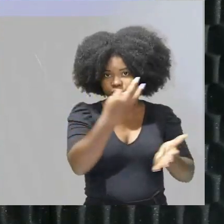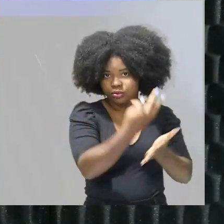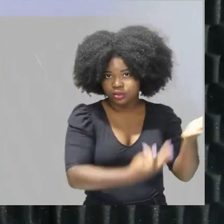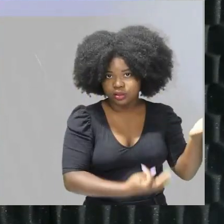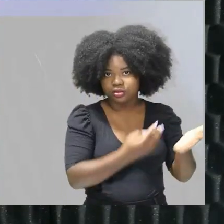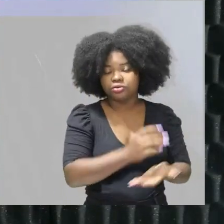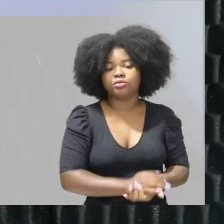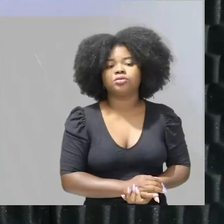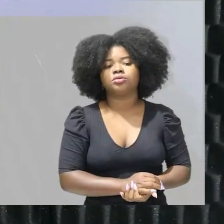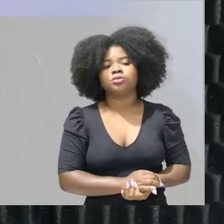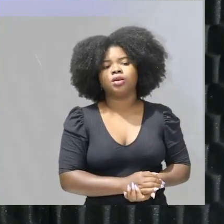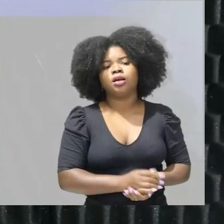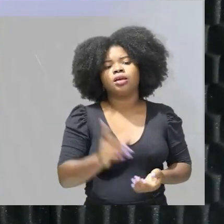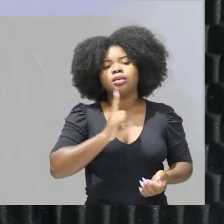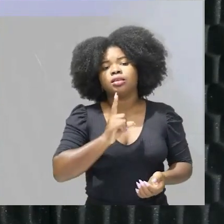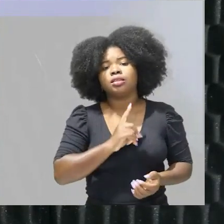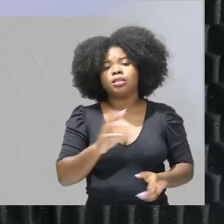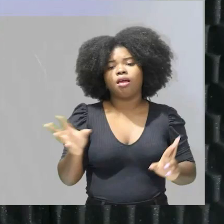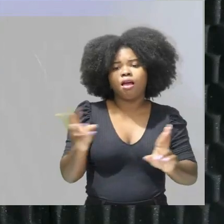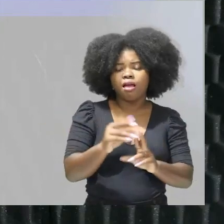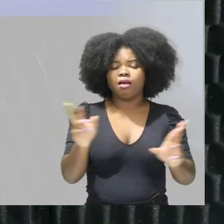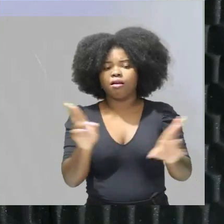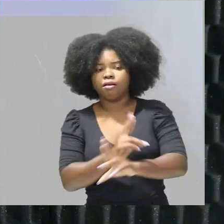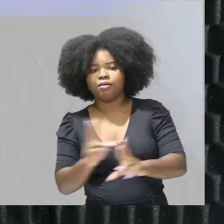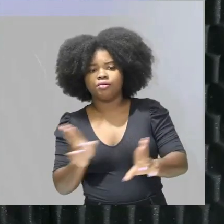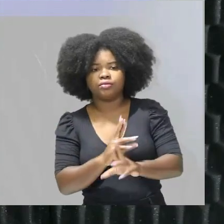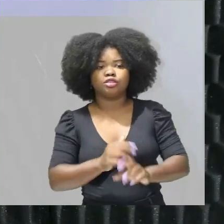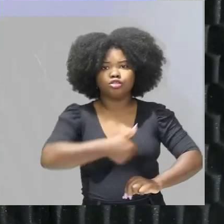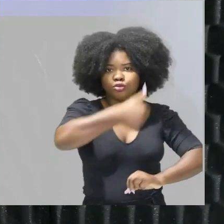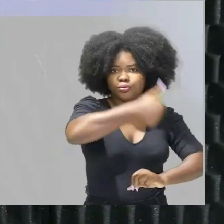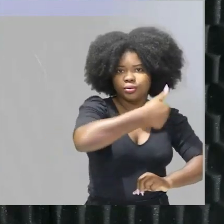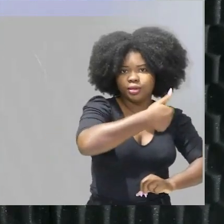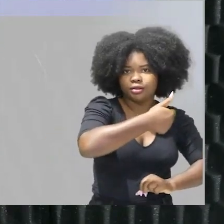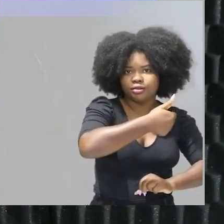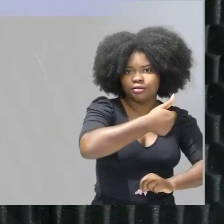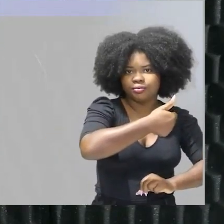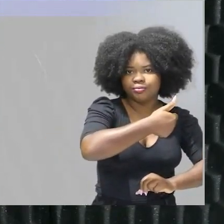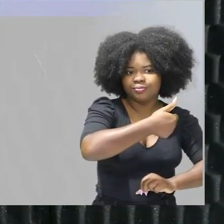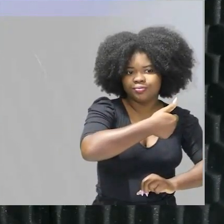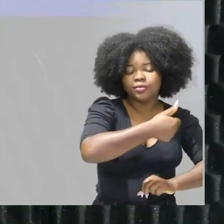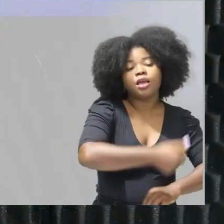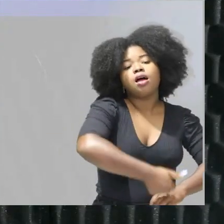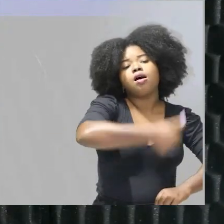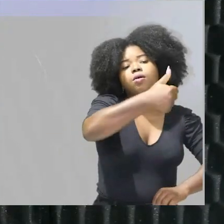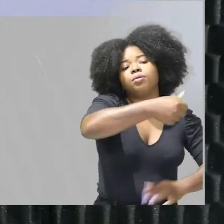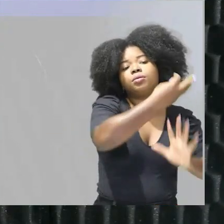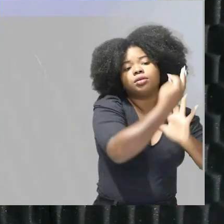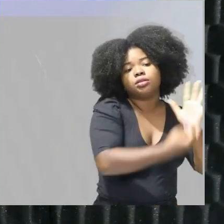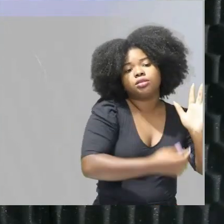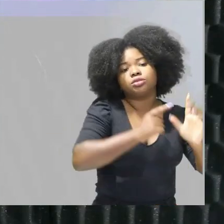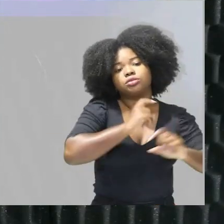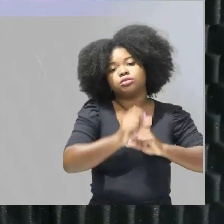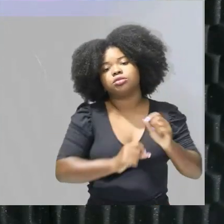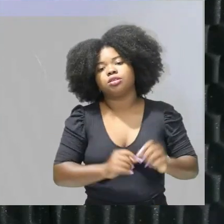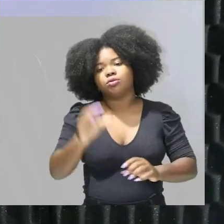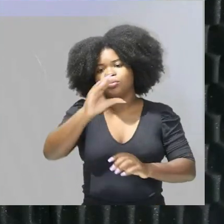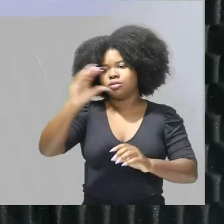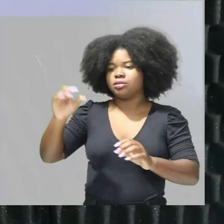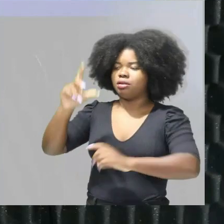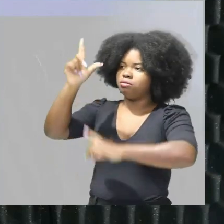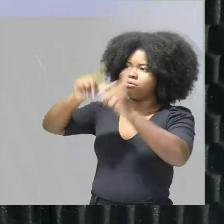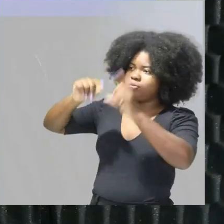que faz uma inversão dos elementos que estão no primeiro texto no primeiro texto eu tenho o céu estrelado primeiro